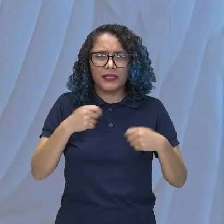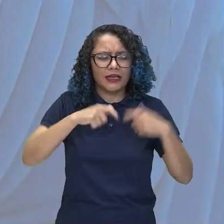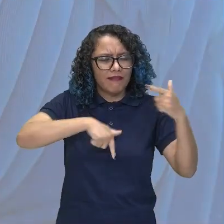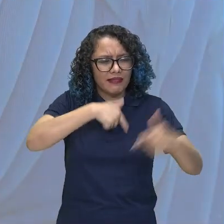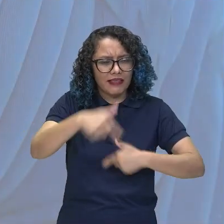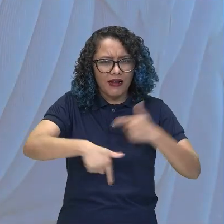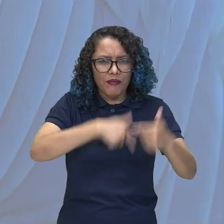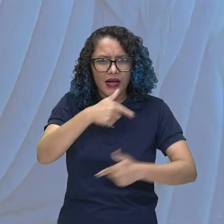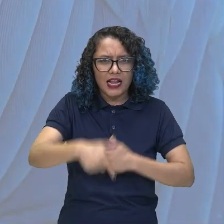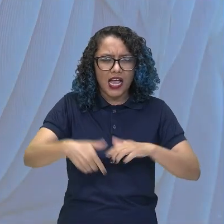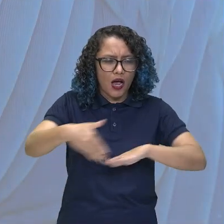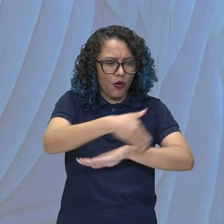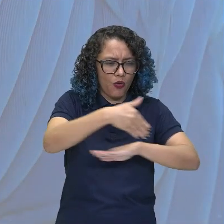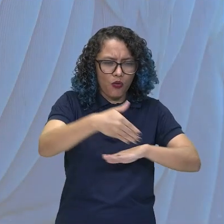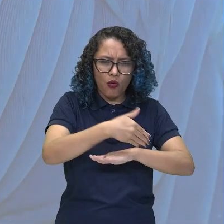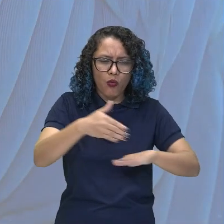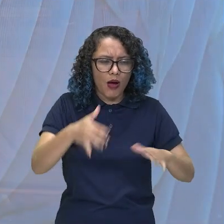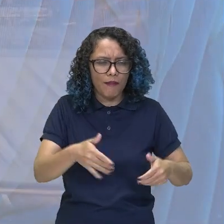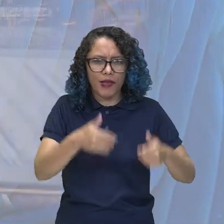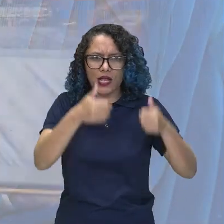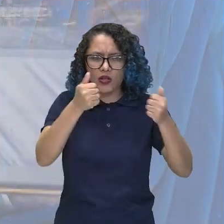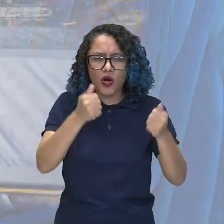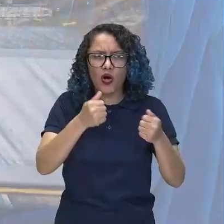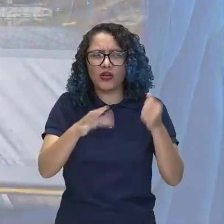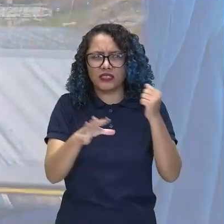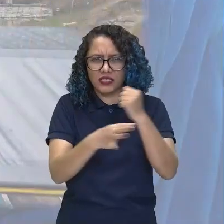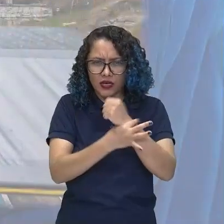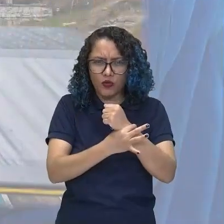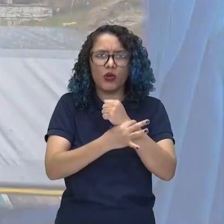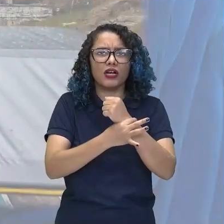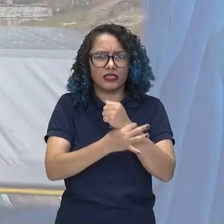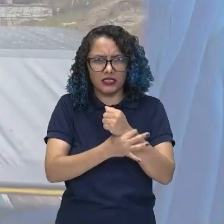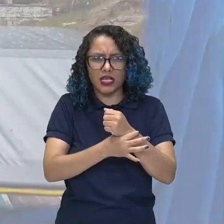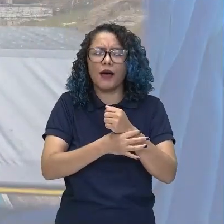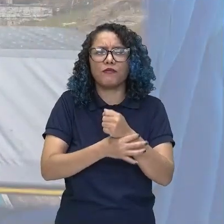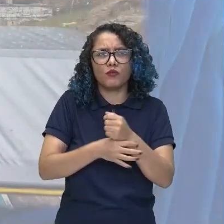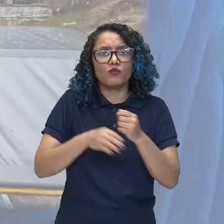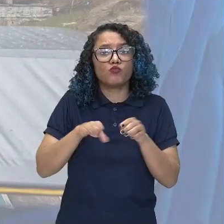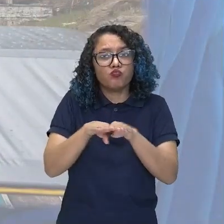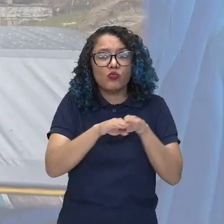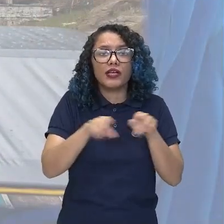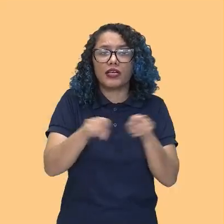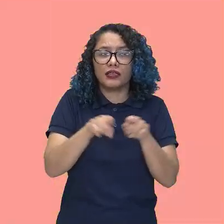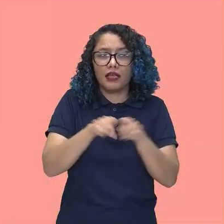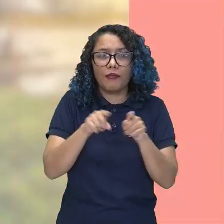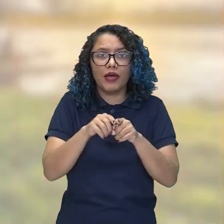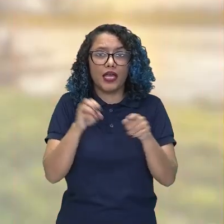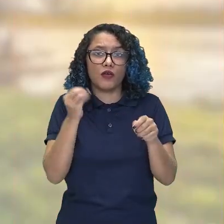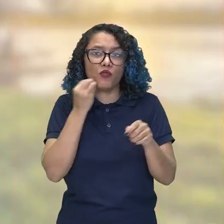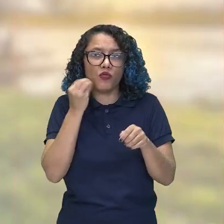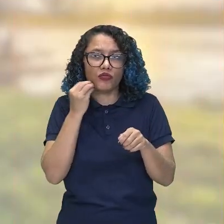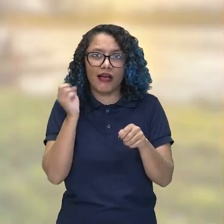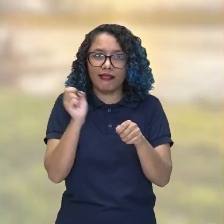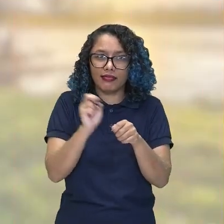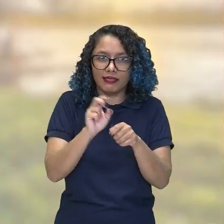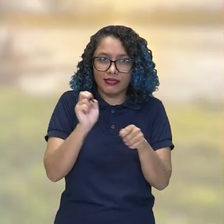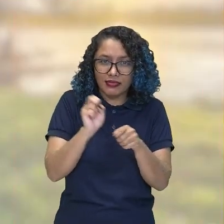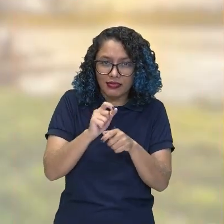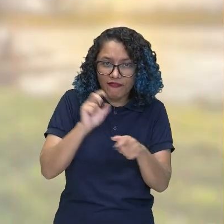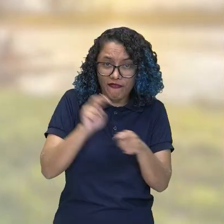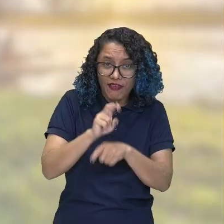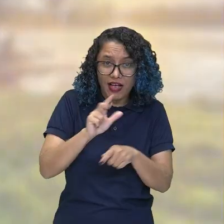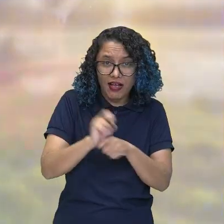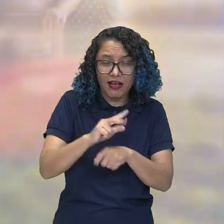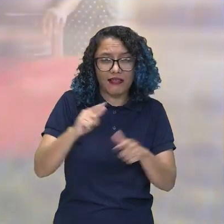nossas ruas, aumentar a nossa segurança e criar oportunidades de emprego. Vamos investir